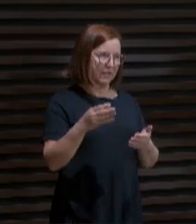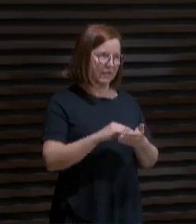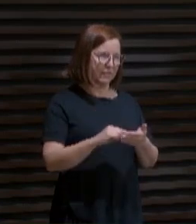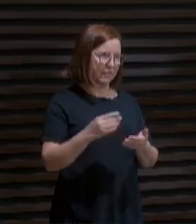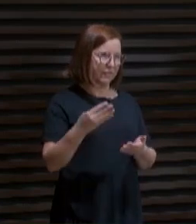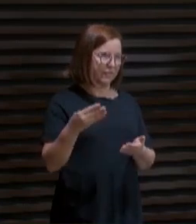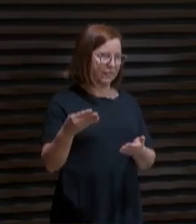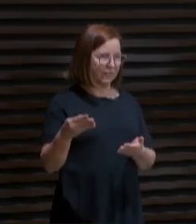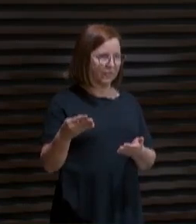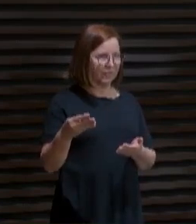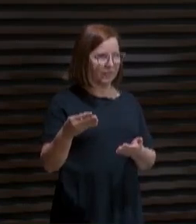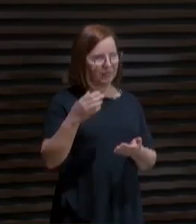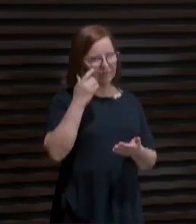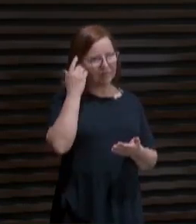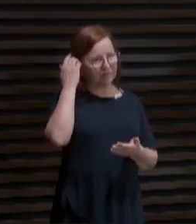44,